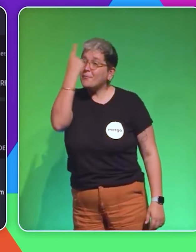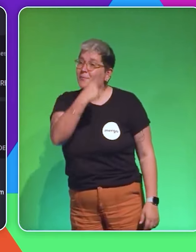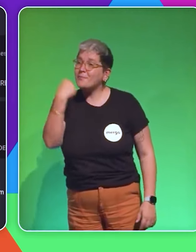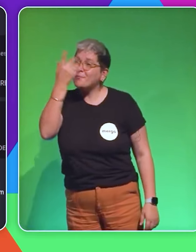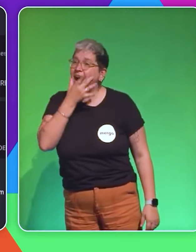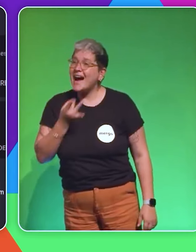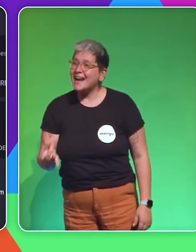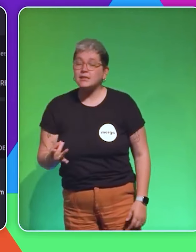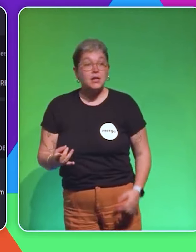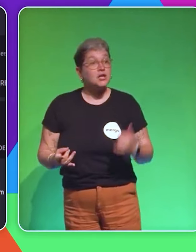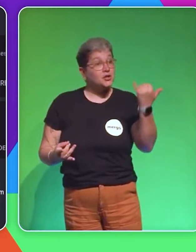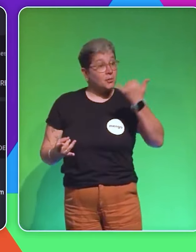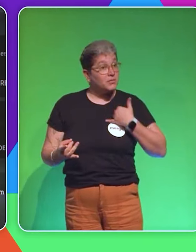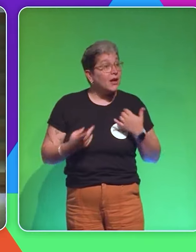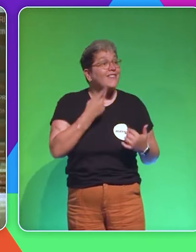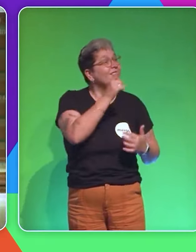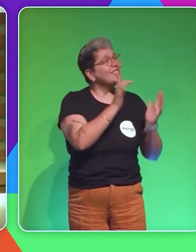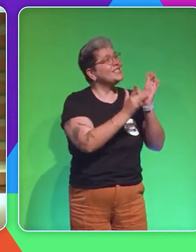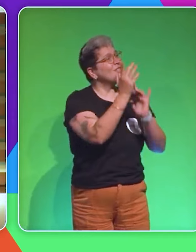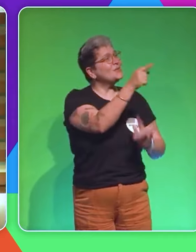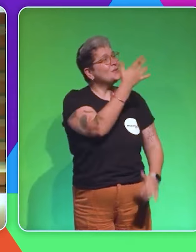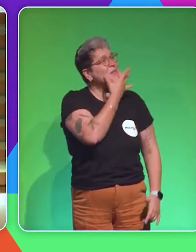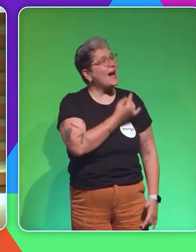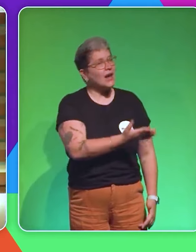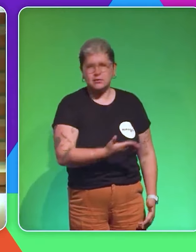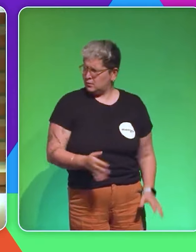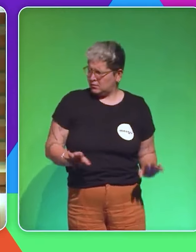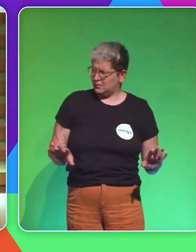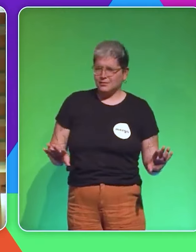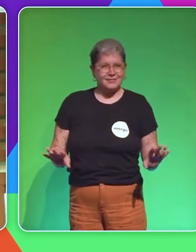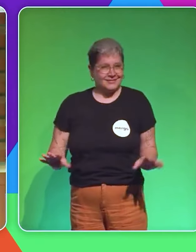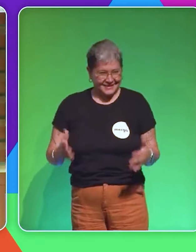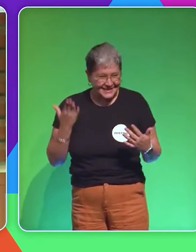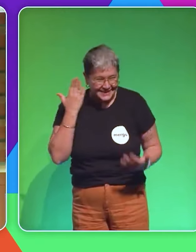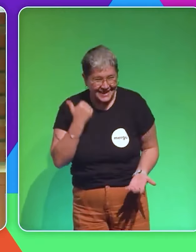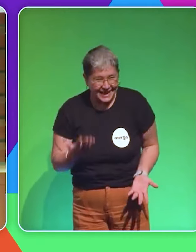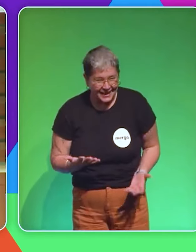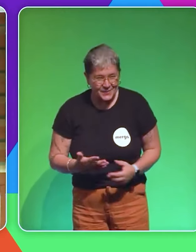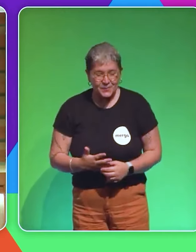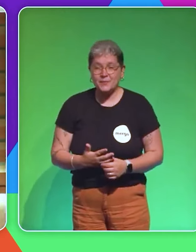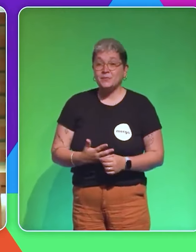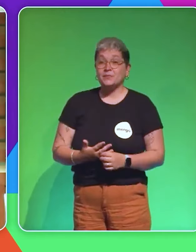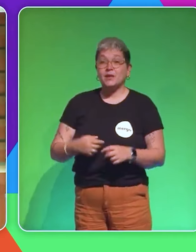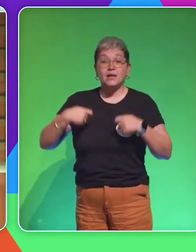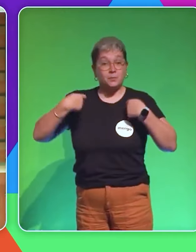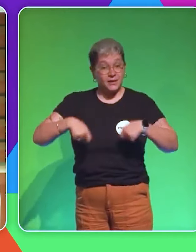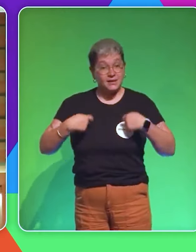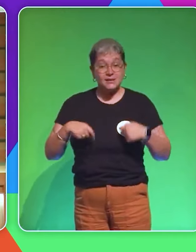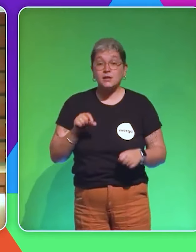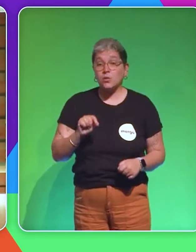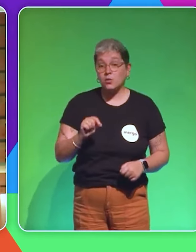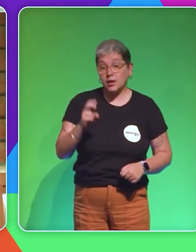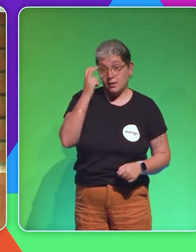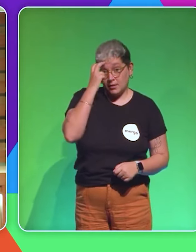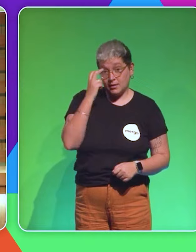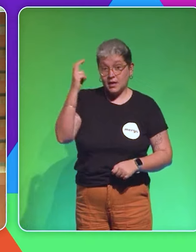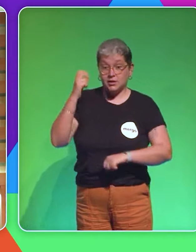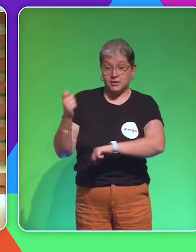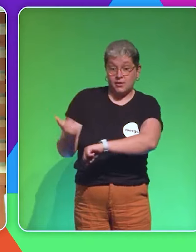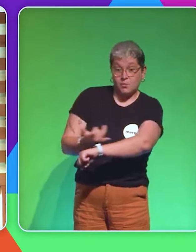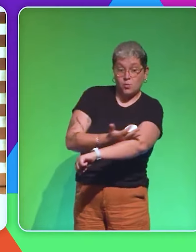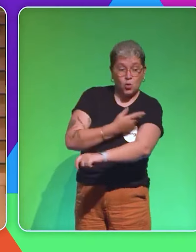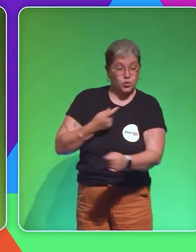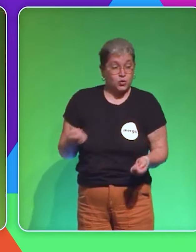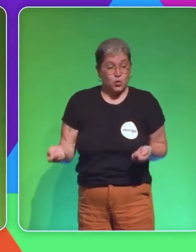parece com até Jesus coloca no meio né do mesmo jeito que você tem que ter inteligência emocional para lidar com